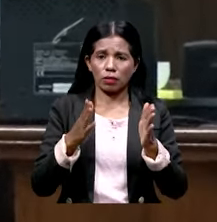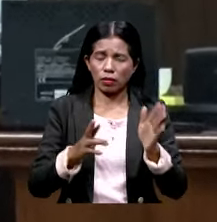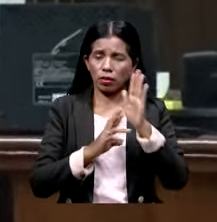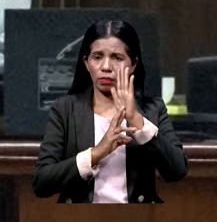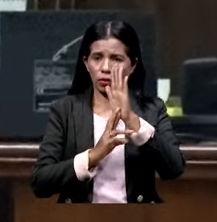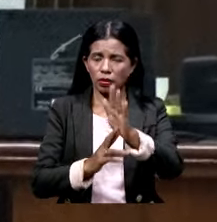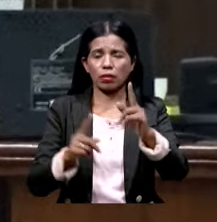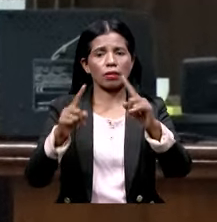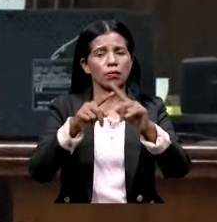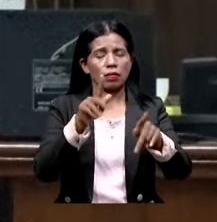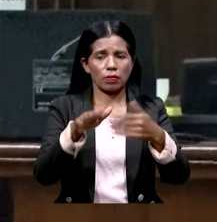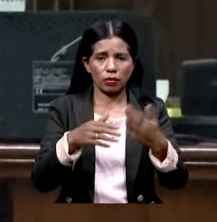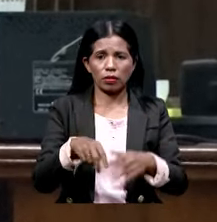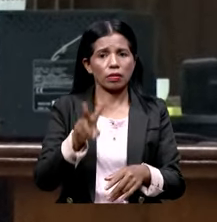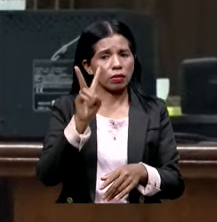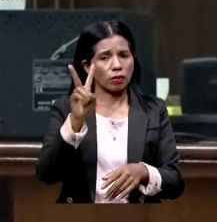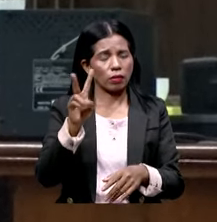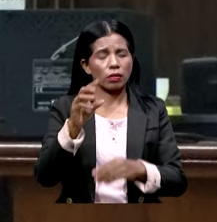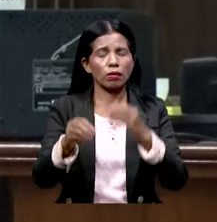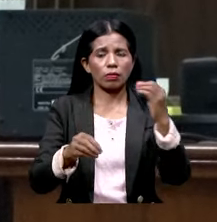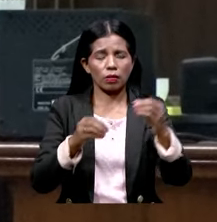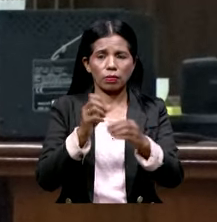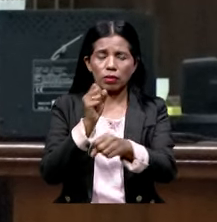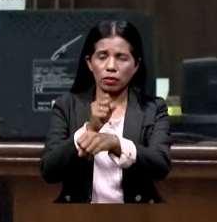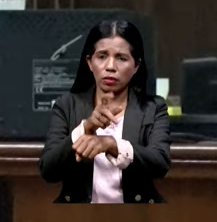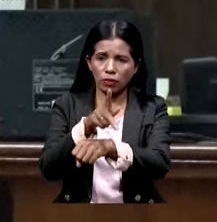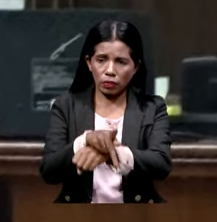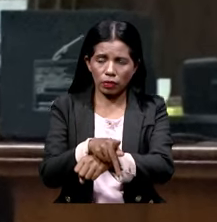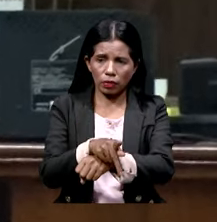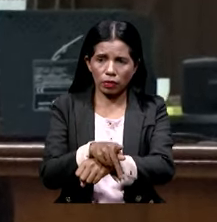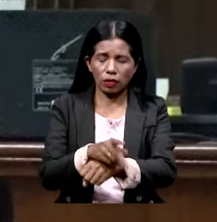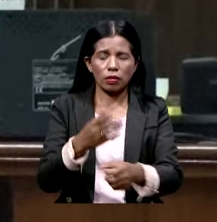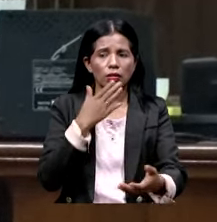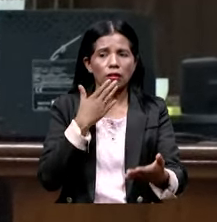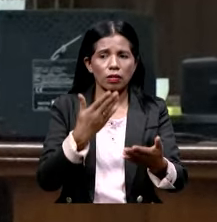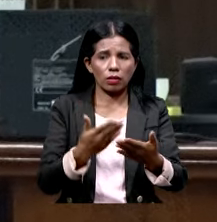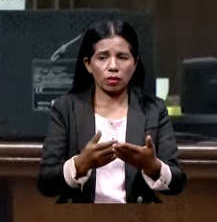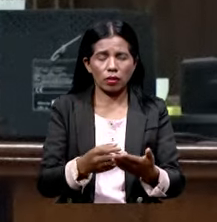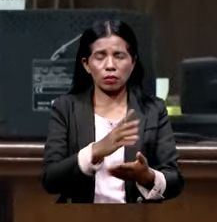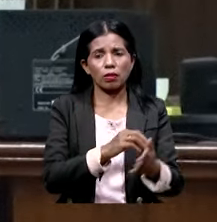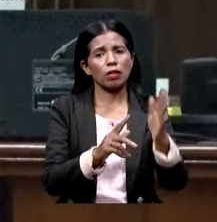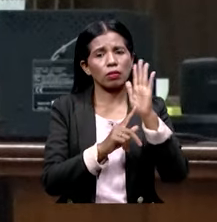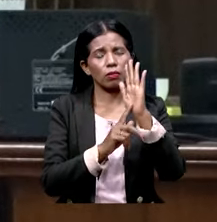povo. Segundo, sobre a CFOP, que os beneficiários façam uma queixa.